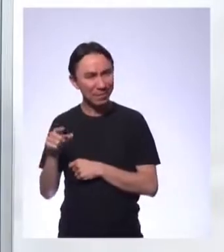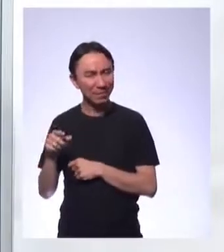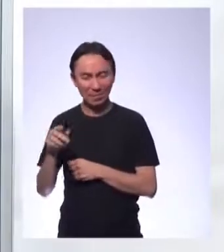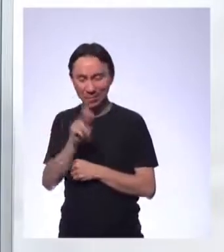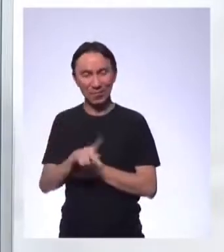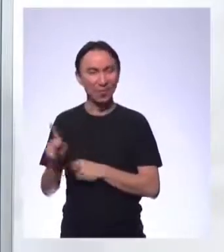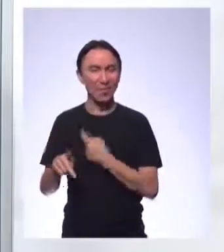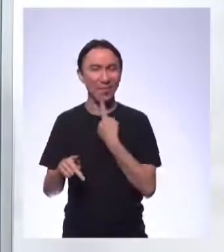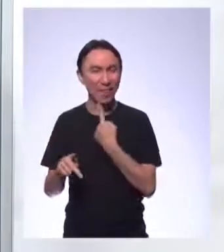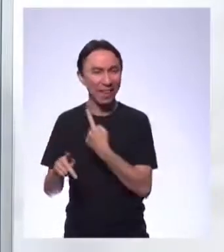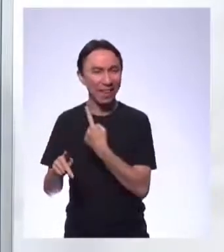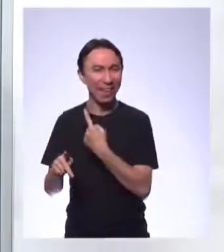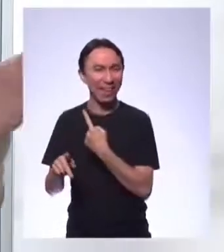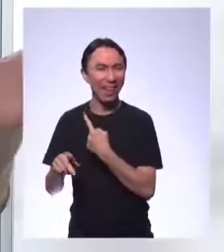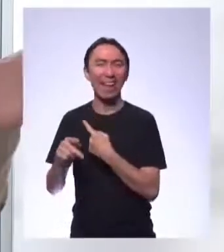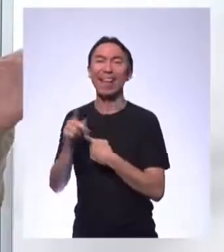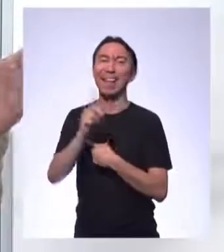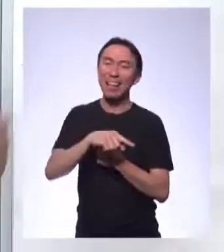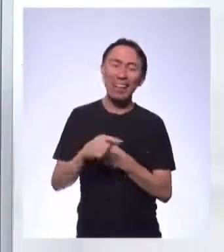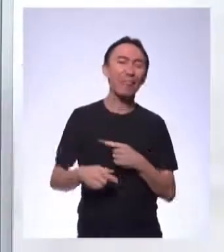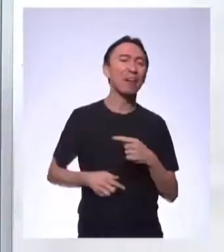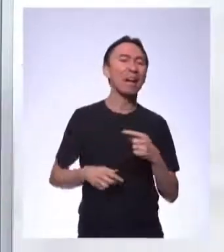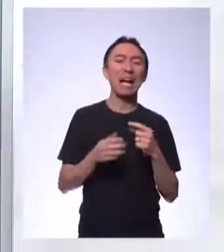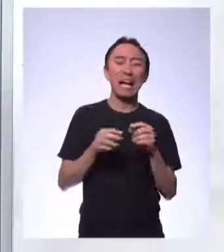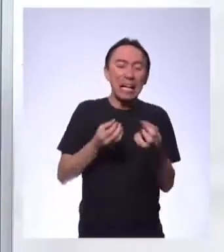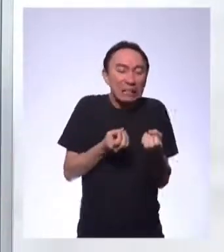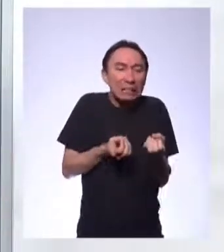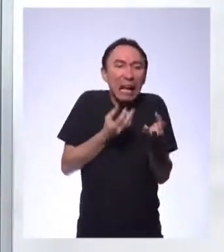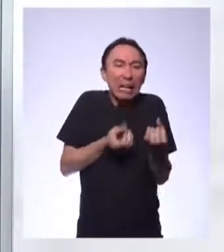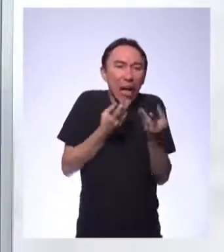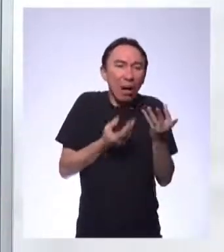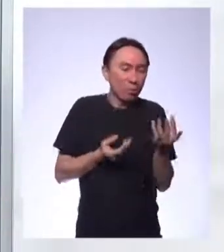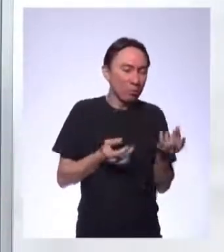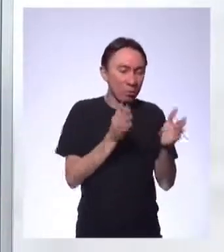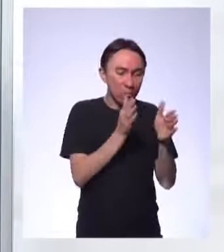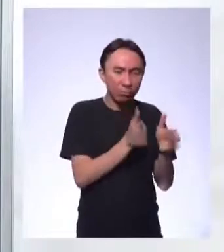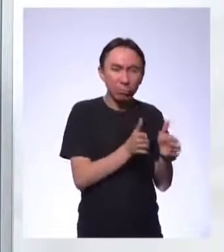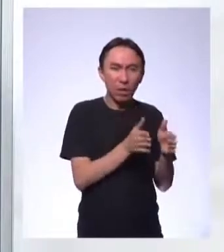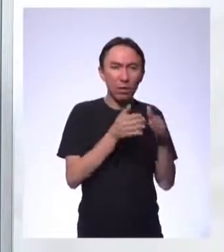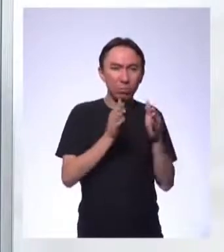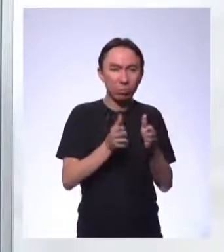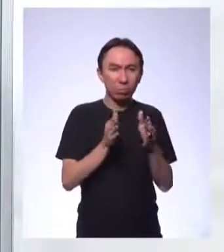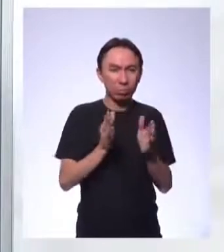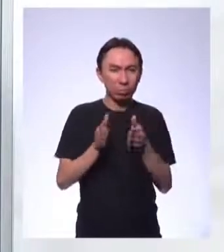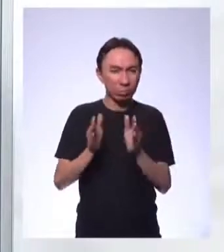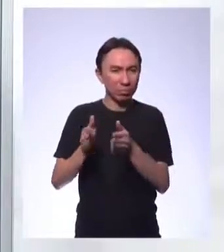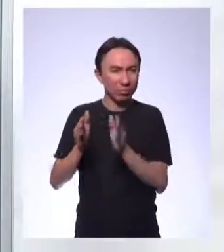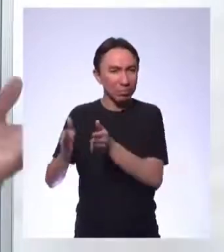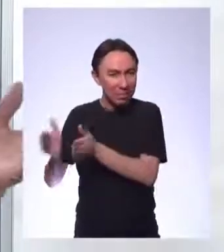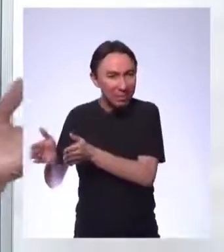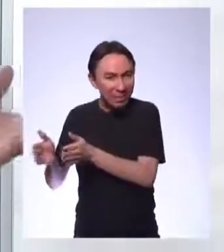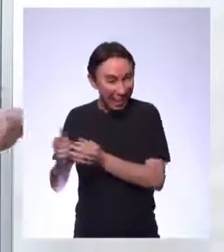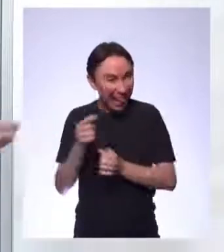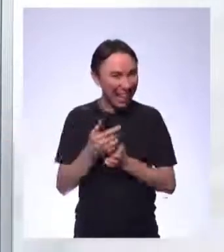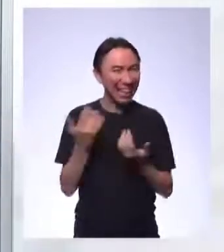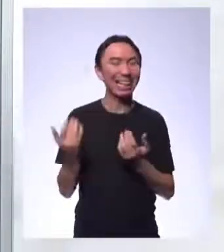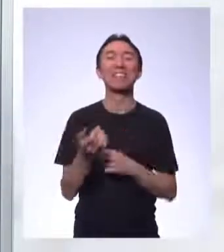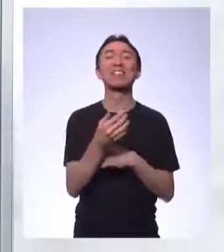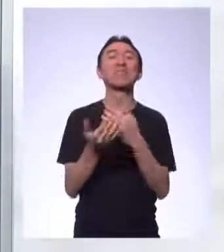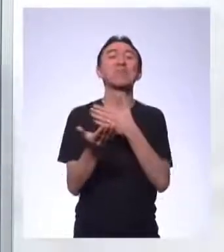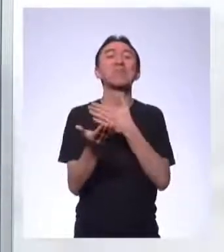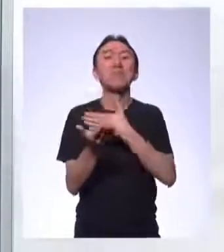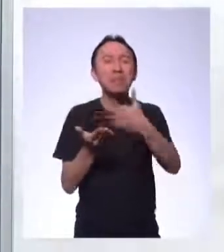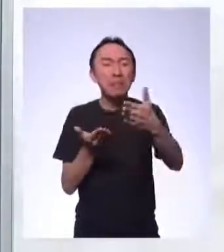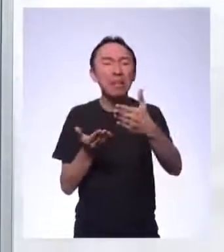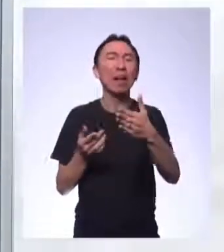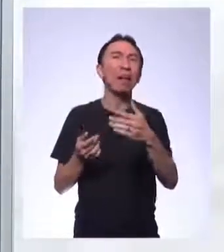logo no comecinho, que é uma sequência de dados. E aí, para já a gente começar, a gente ouve muito falar desse negócio